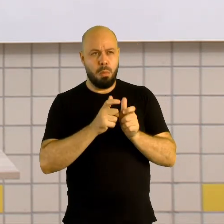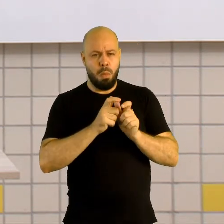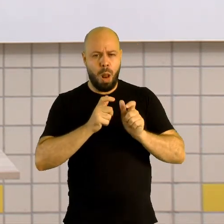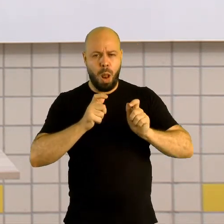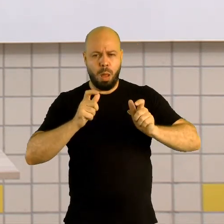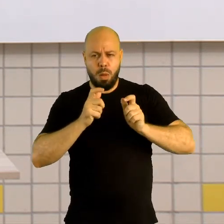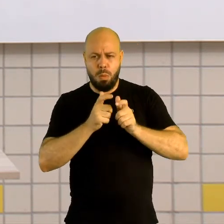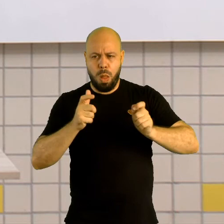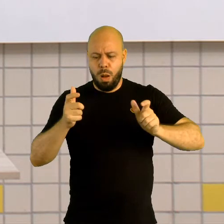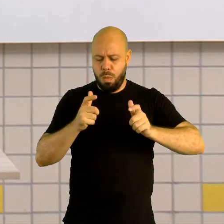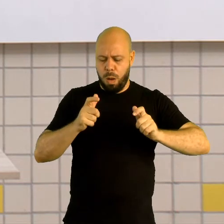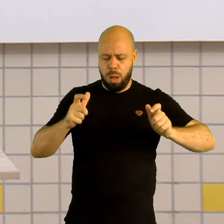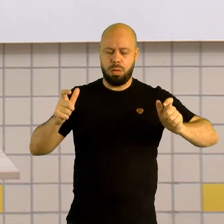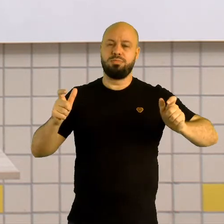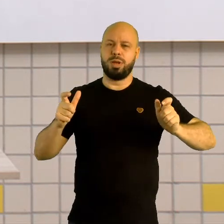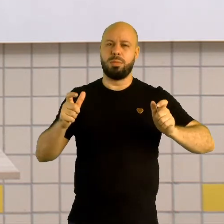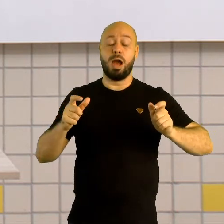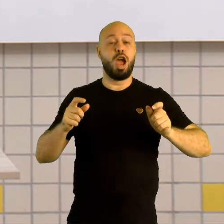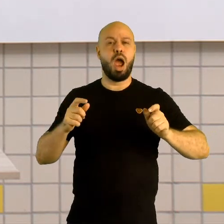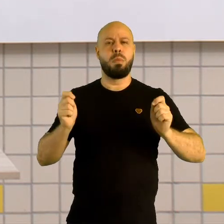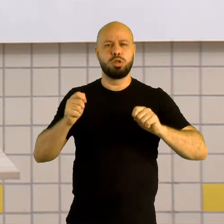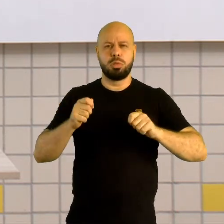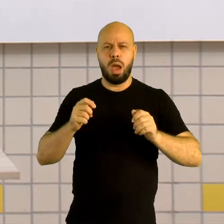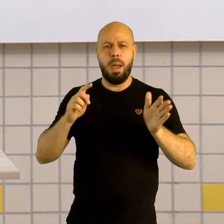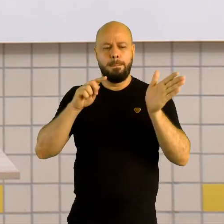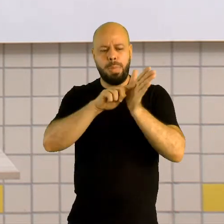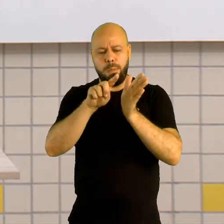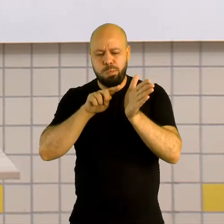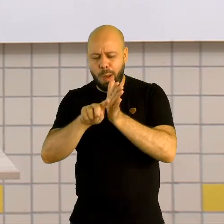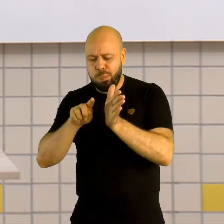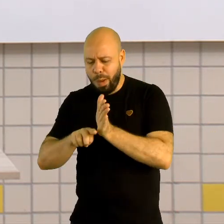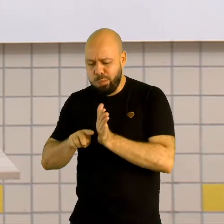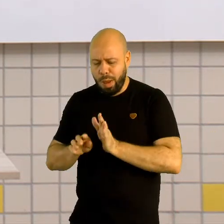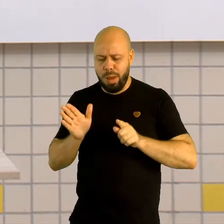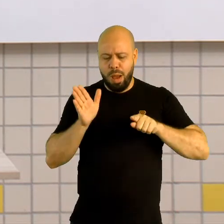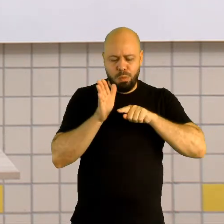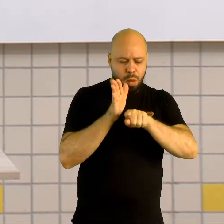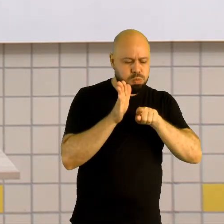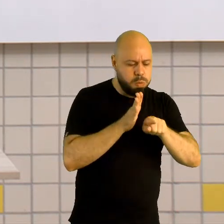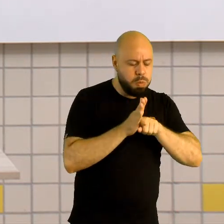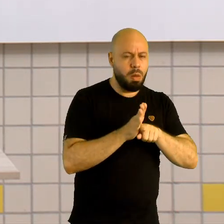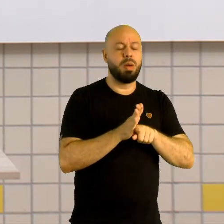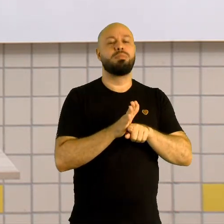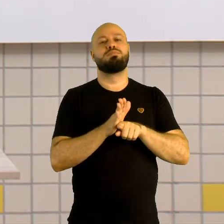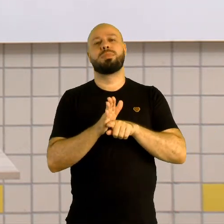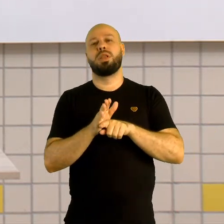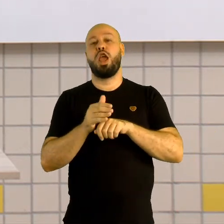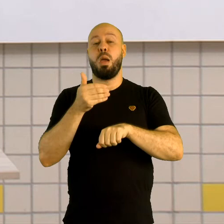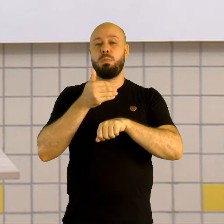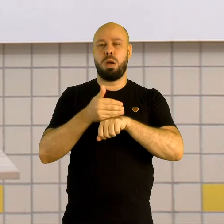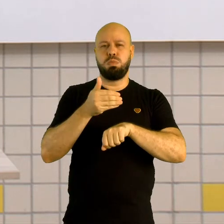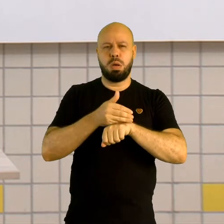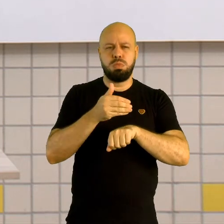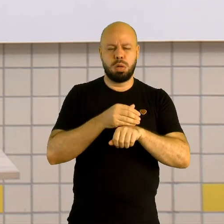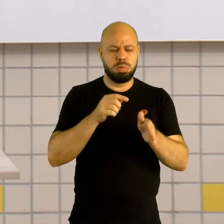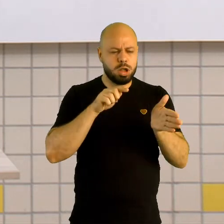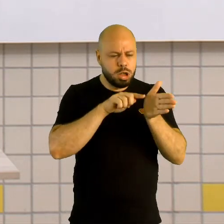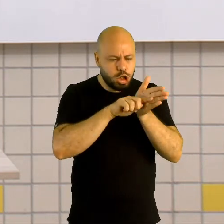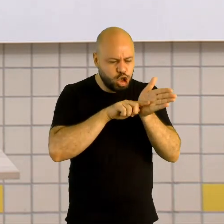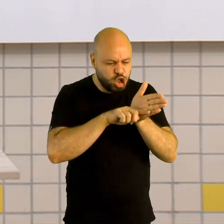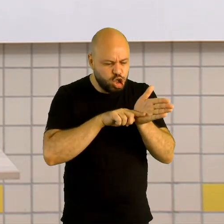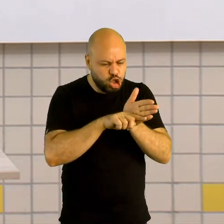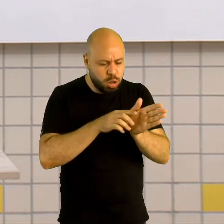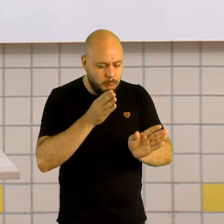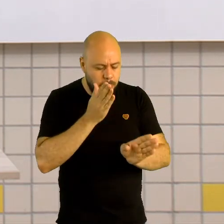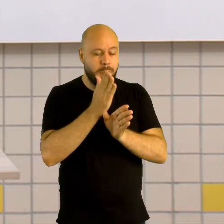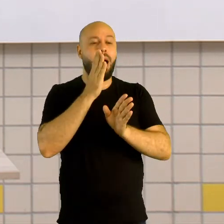mais facilidade e ele é usado constantemente nas práticas investigativas. Então,